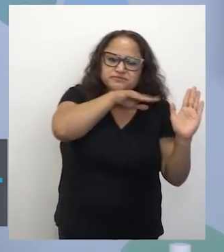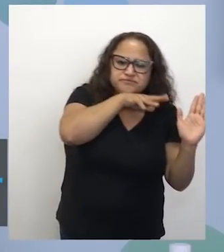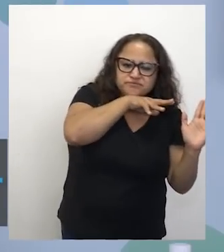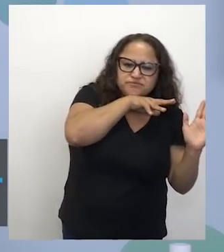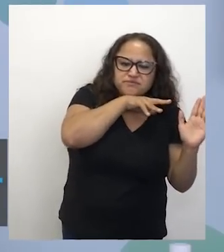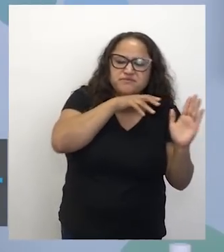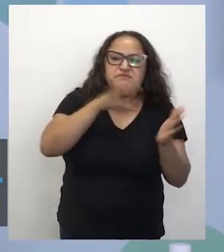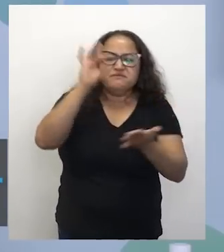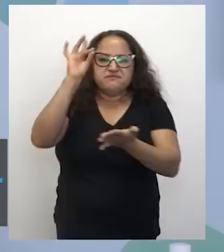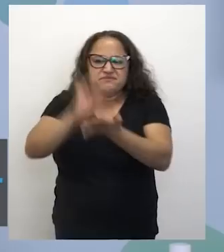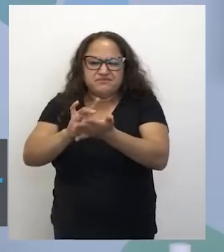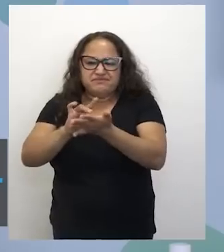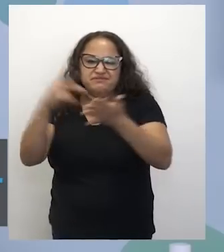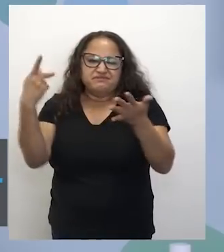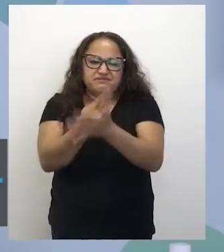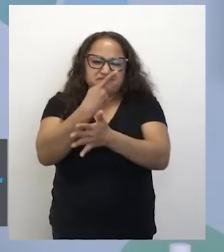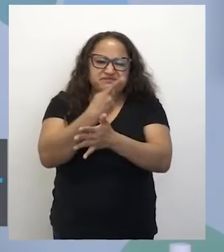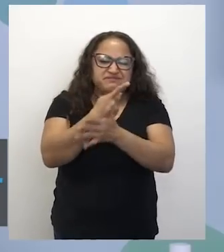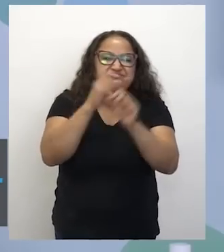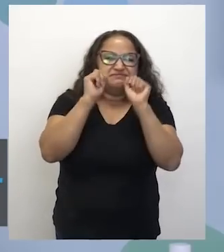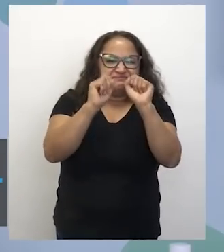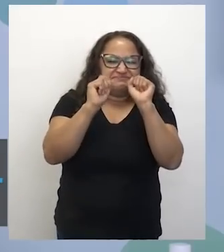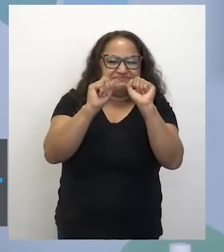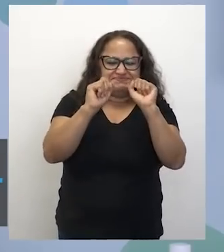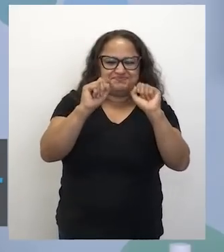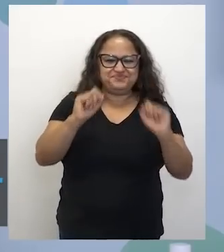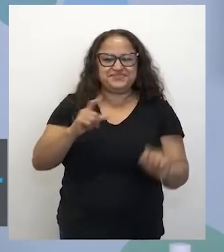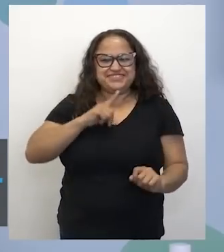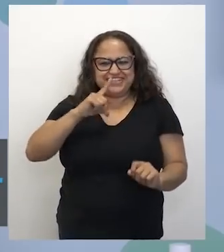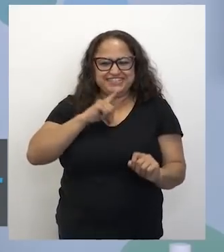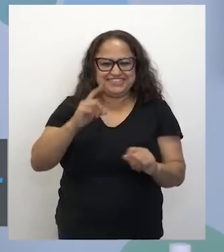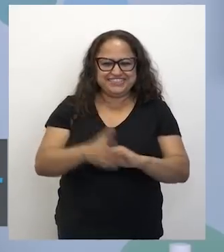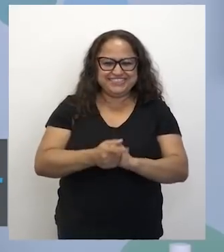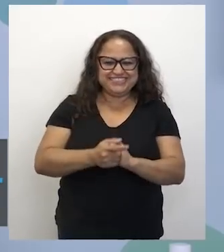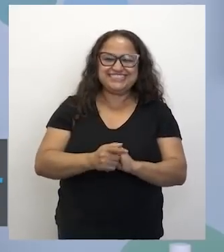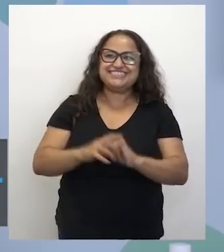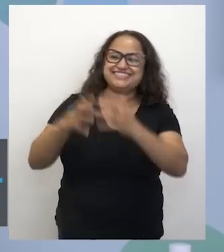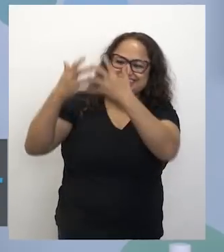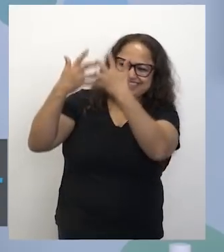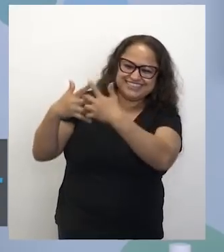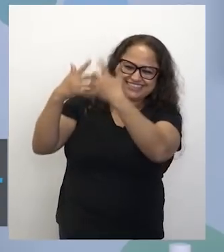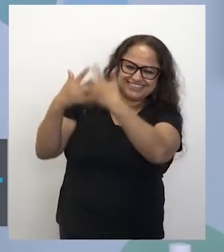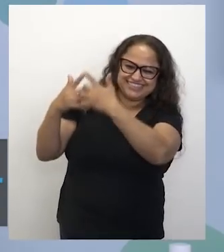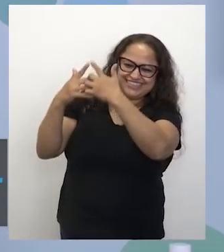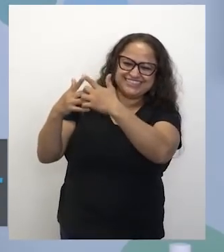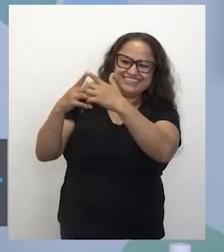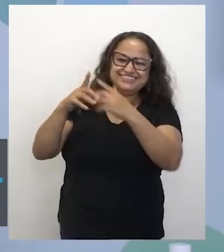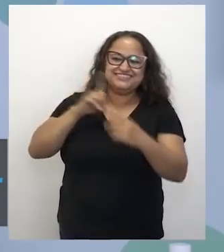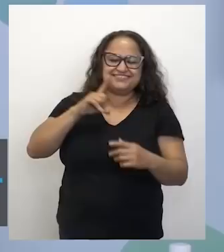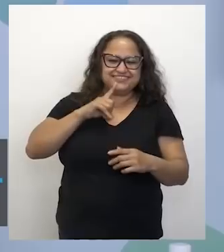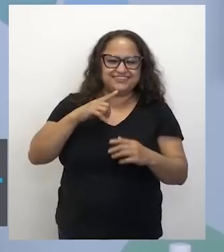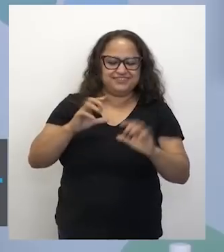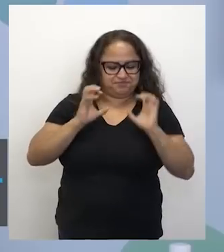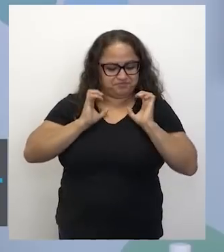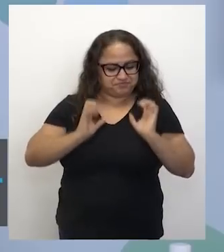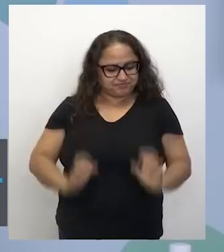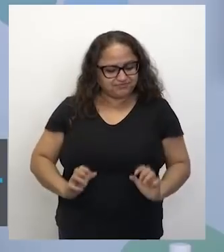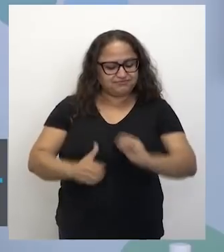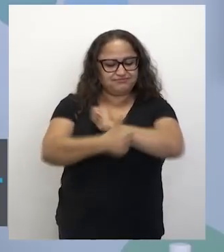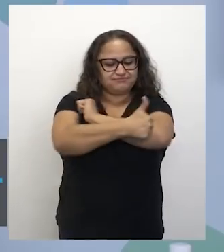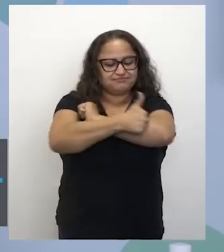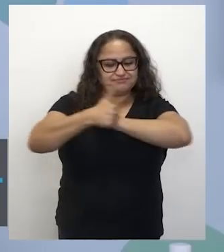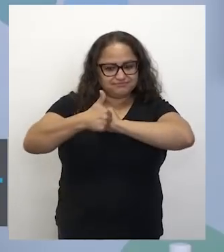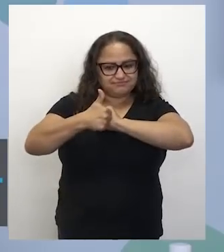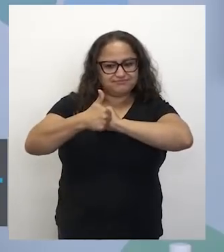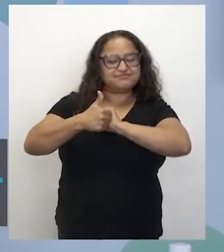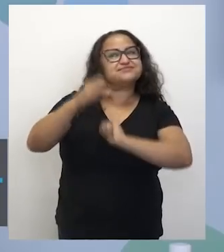é justo ou injusto, né? E quando a gente reflete sobre ética, sobre moral, sobre direito,